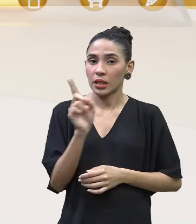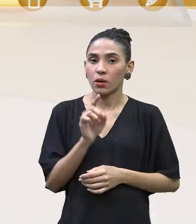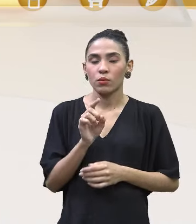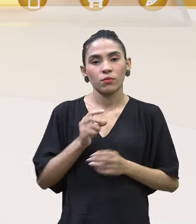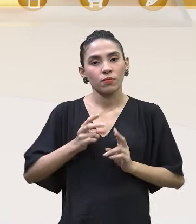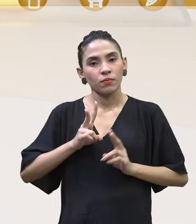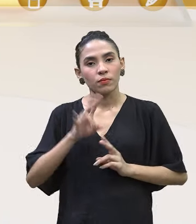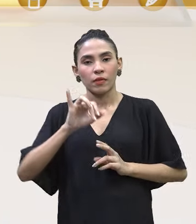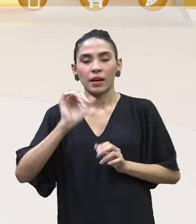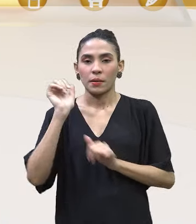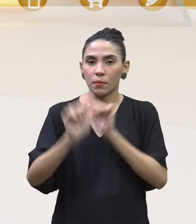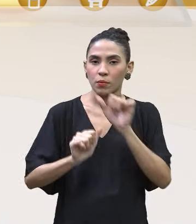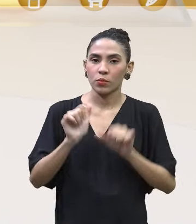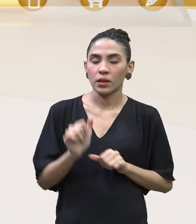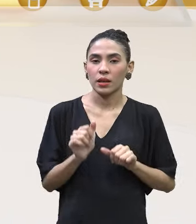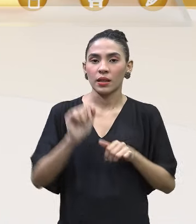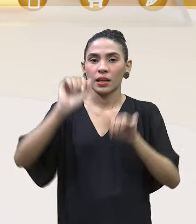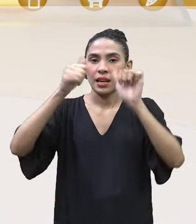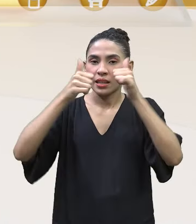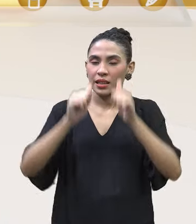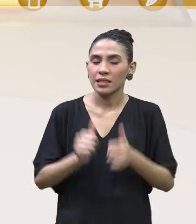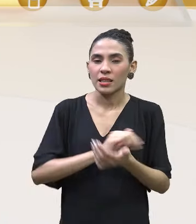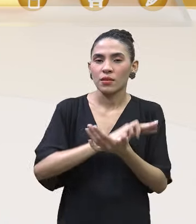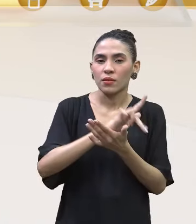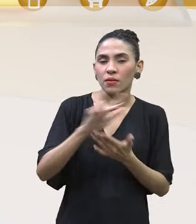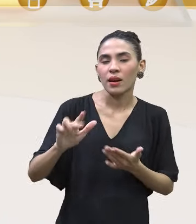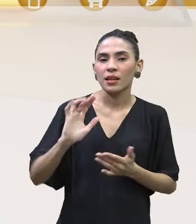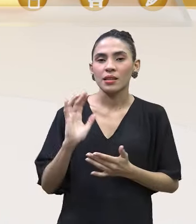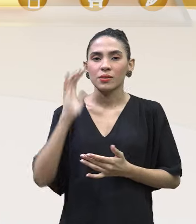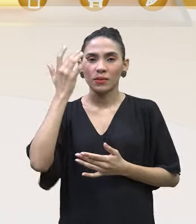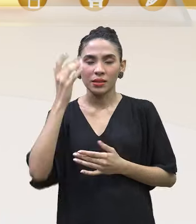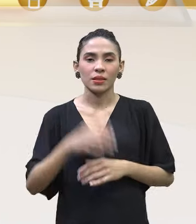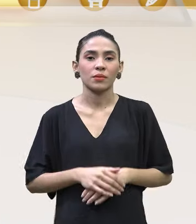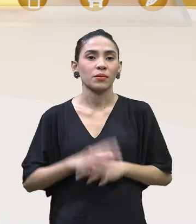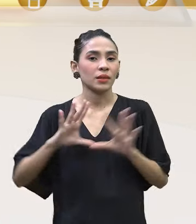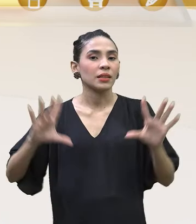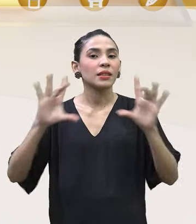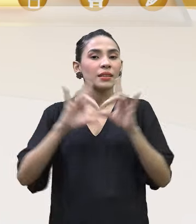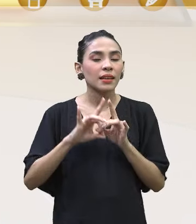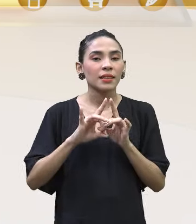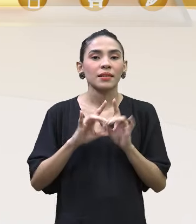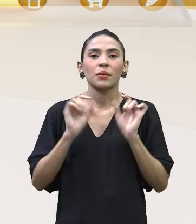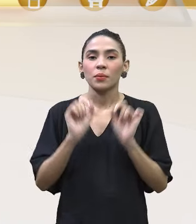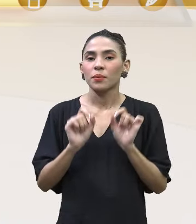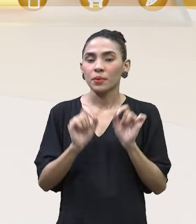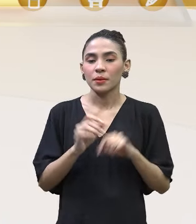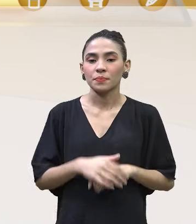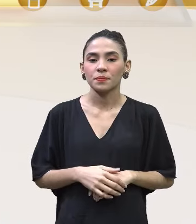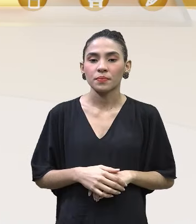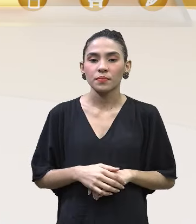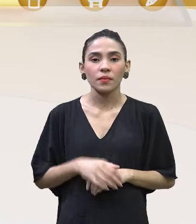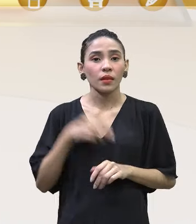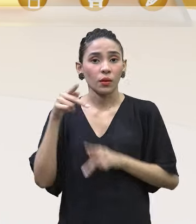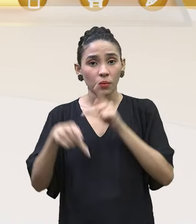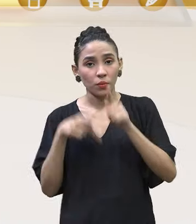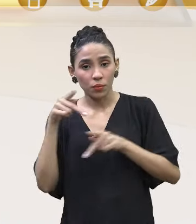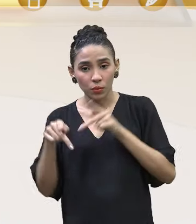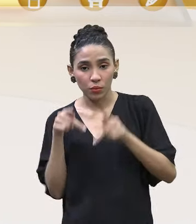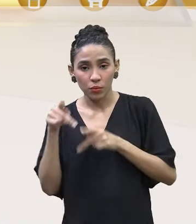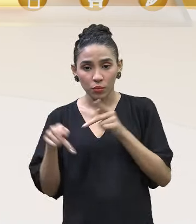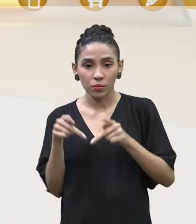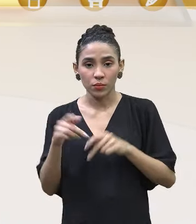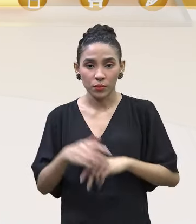ali vão ser analisadas várias situações ligadas não é ali à população